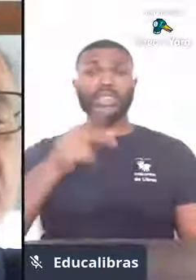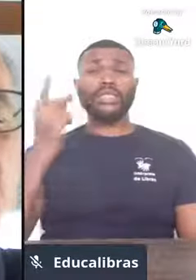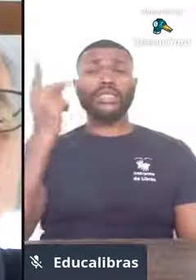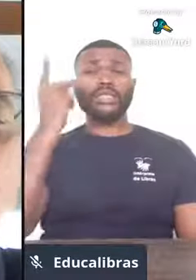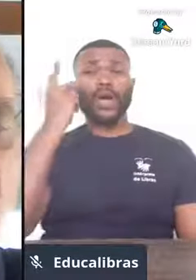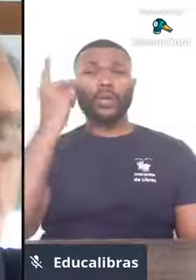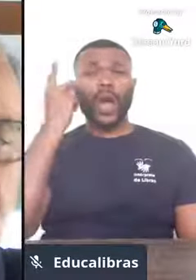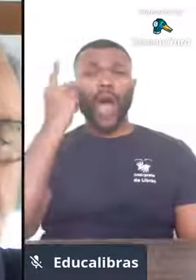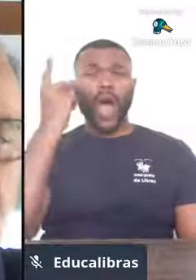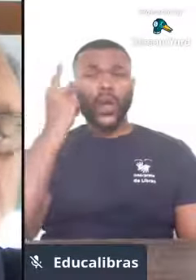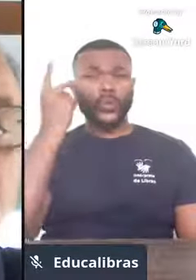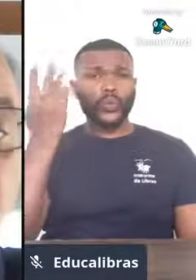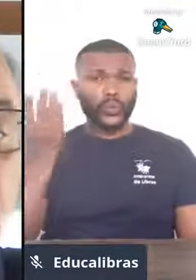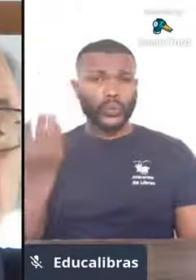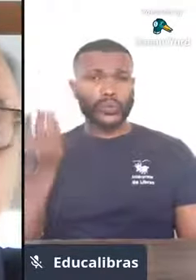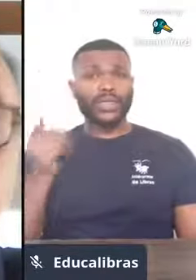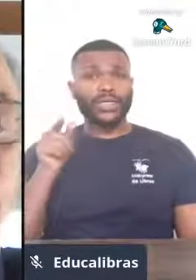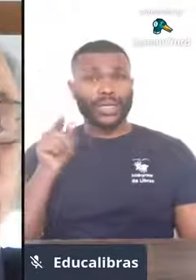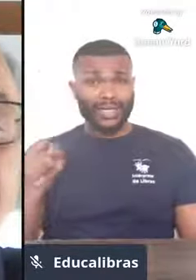hipótese nenhuma,